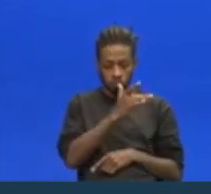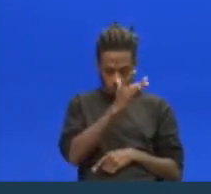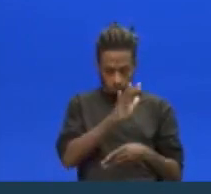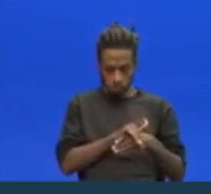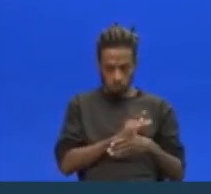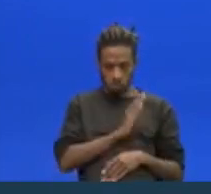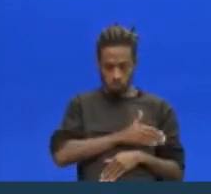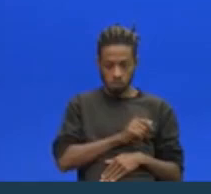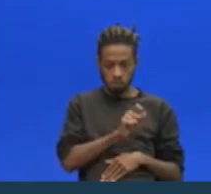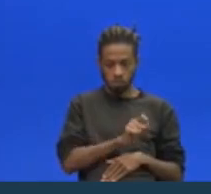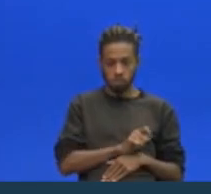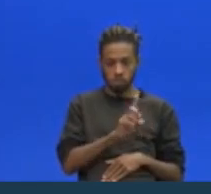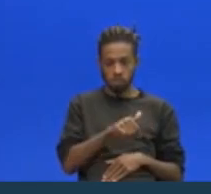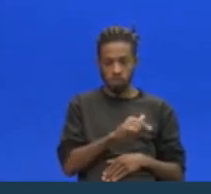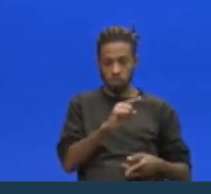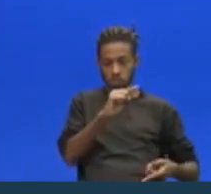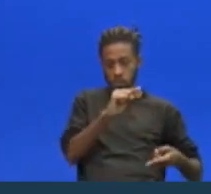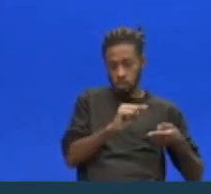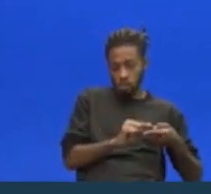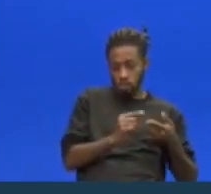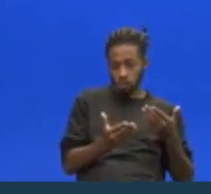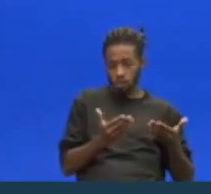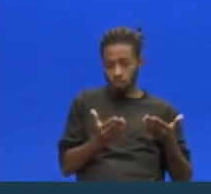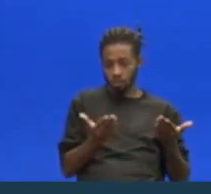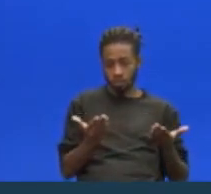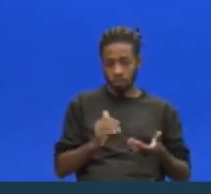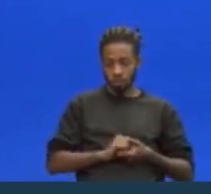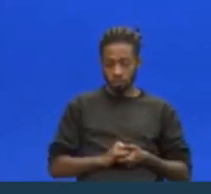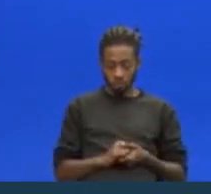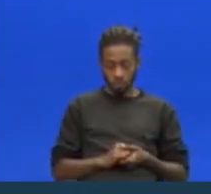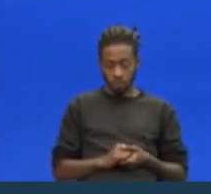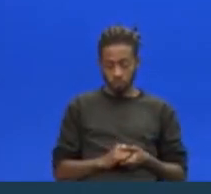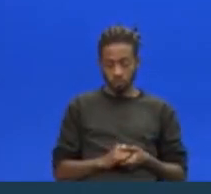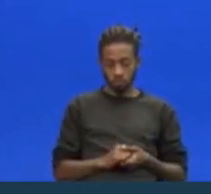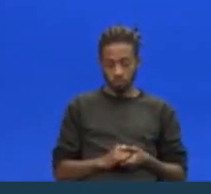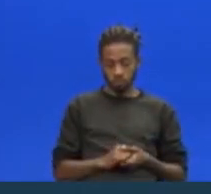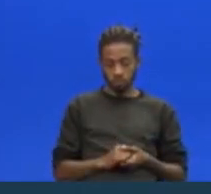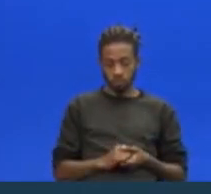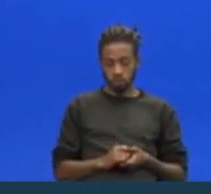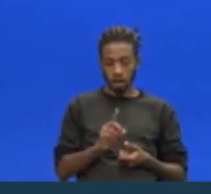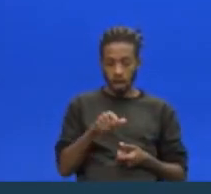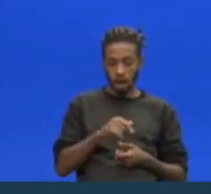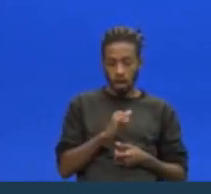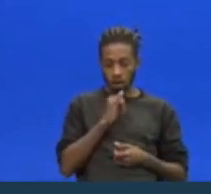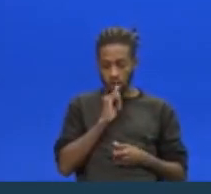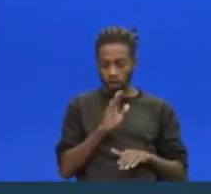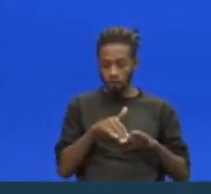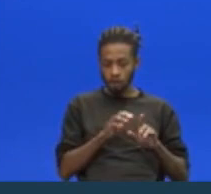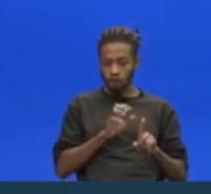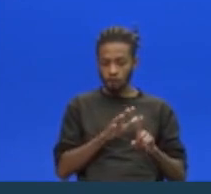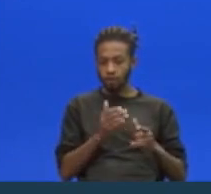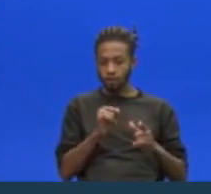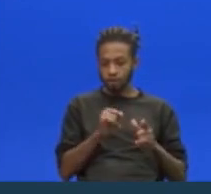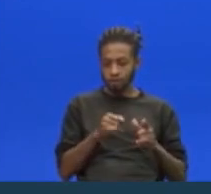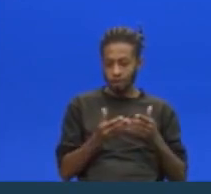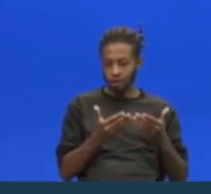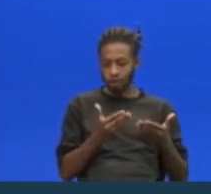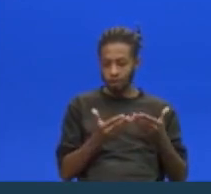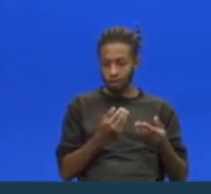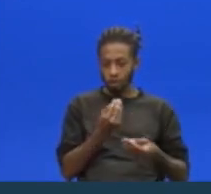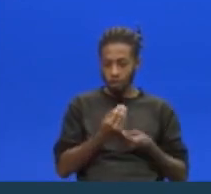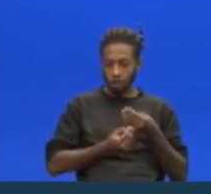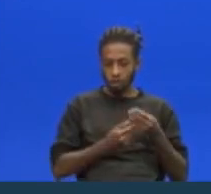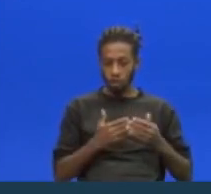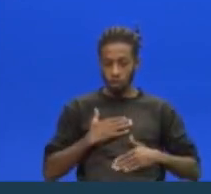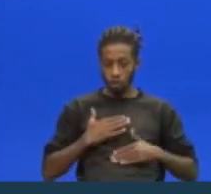coronariana não é necessariamente o mais elevado. Então, é aquela questão da interferência, né, dos fatores de